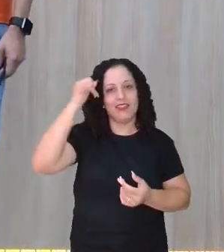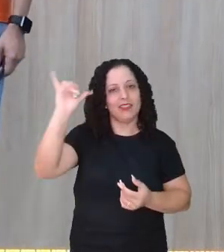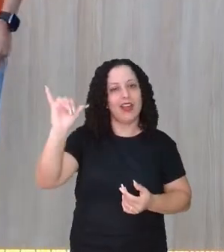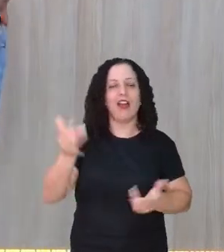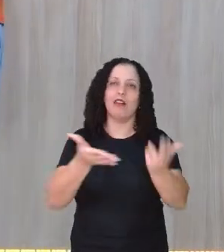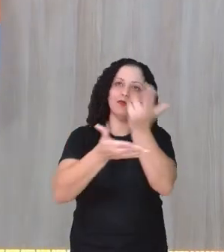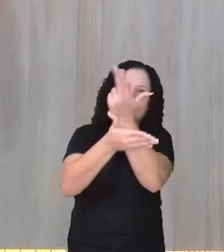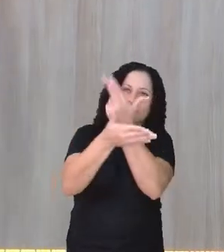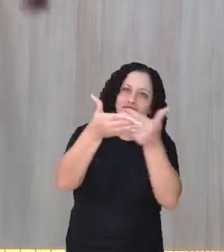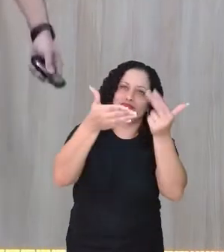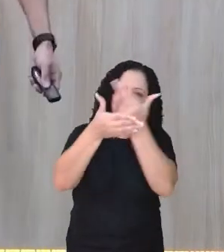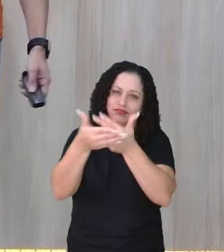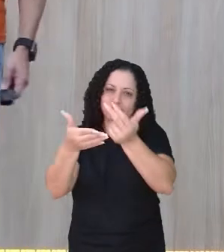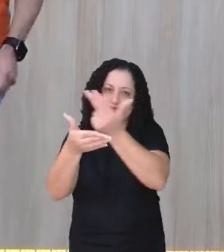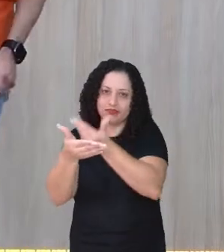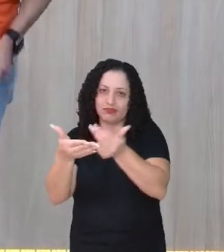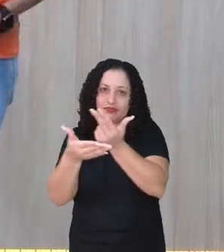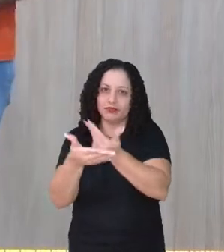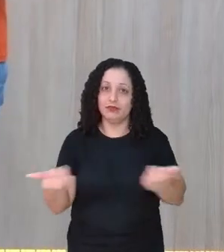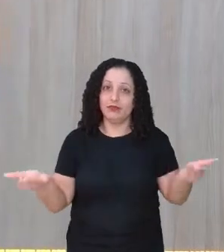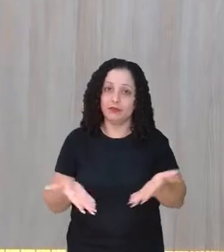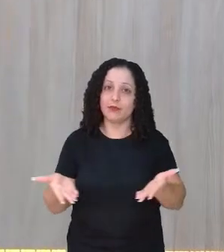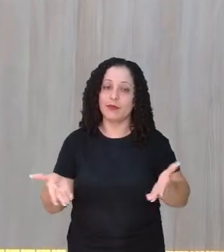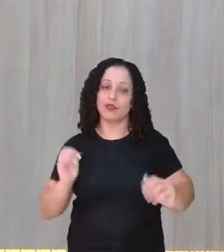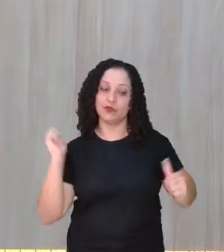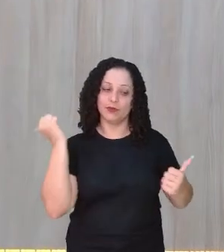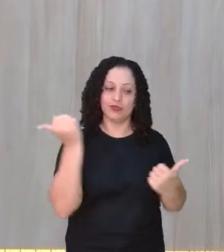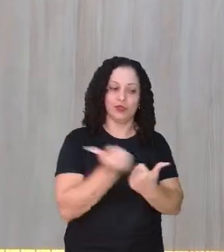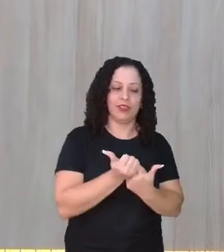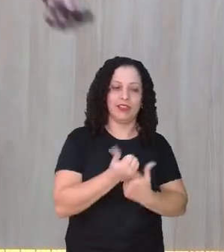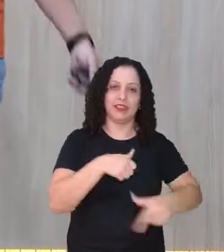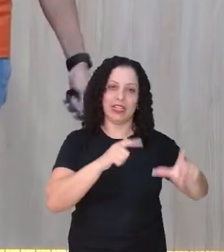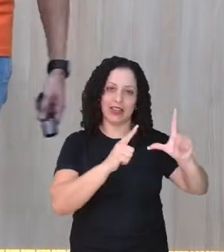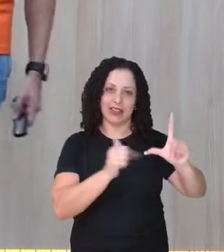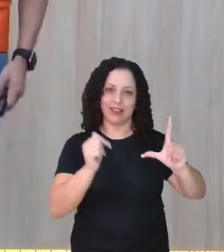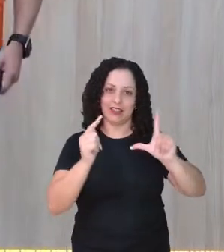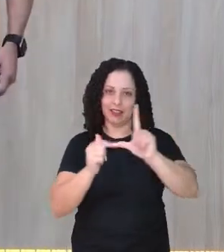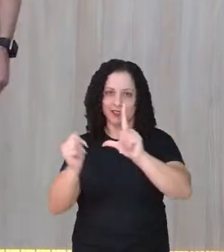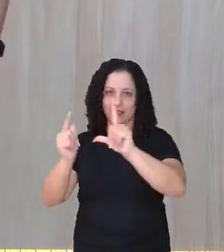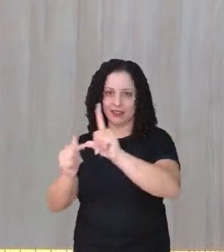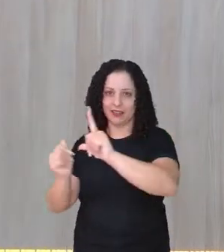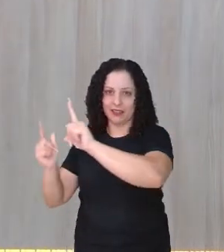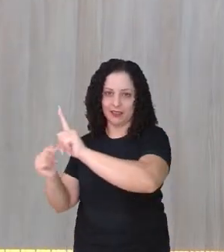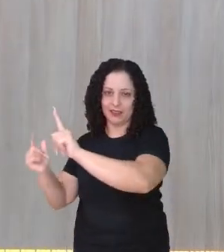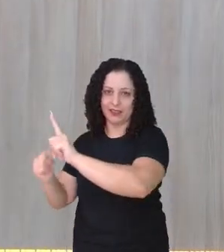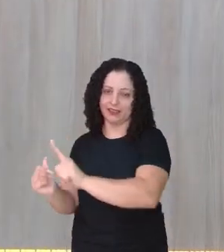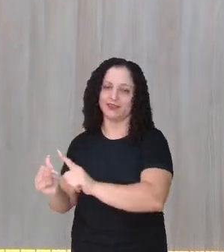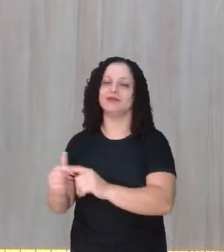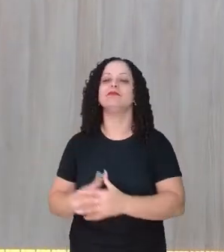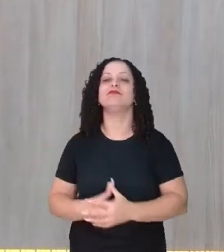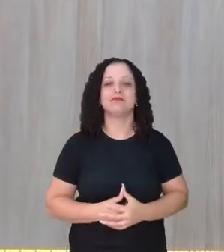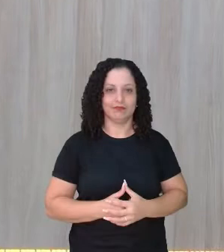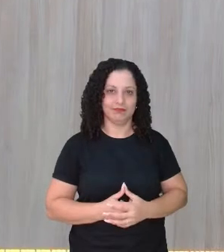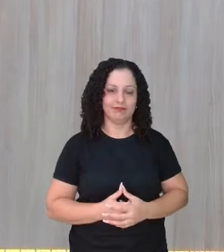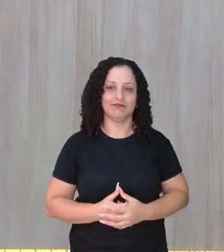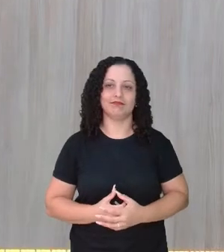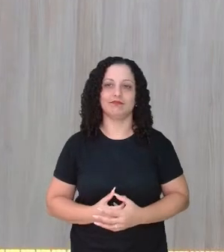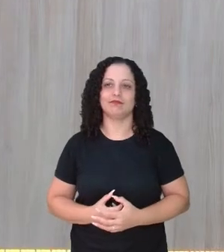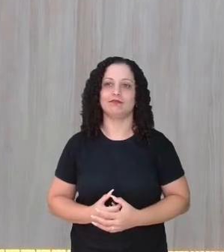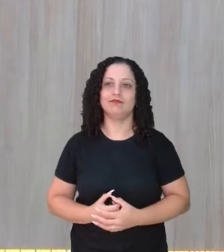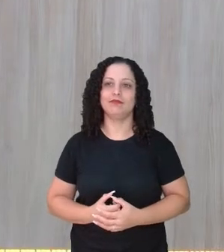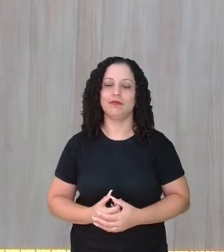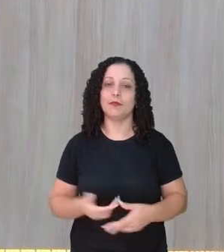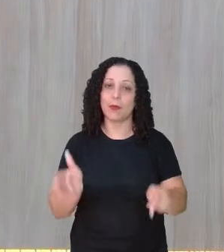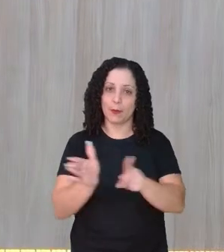tempo, né, com esses símbolos, a gente associa aí cada símbolo desse, cada termo desse, a uma letra